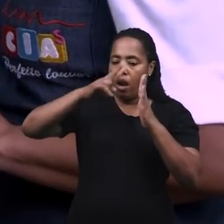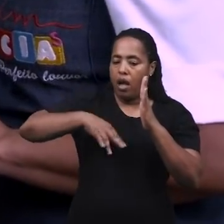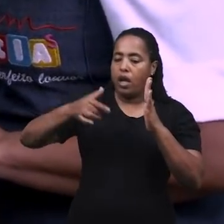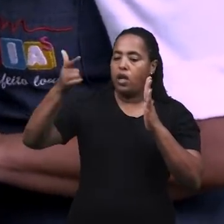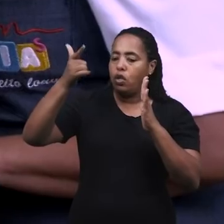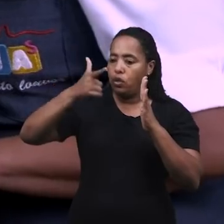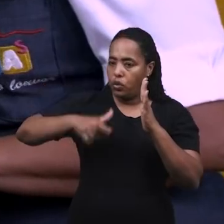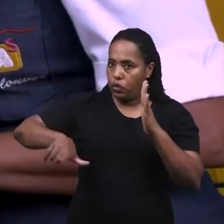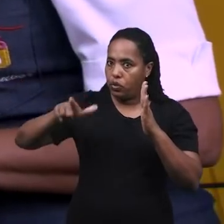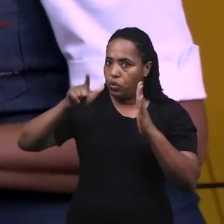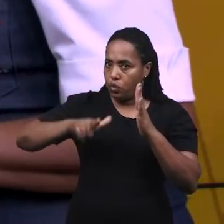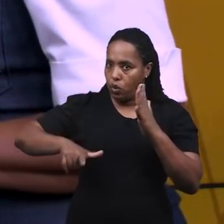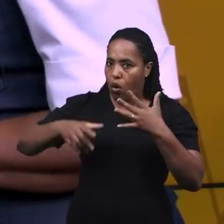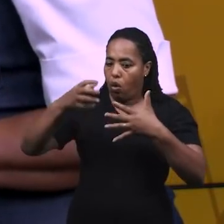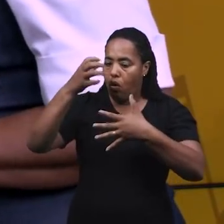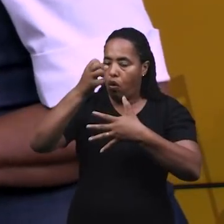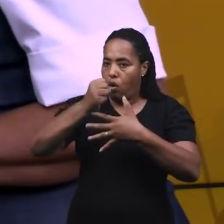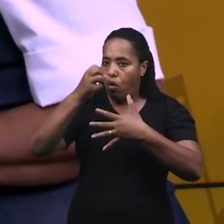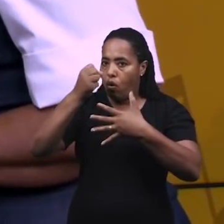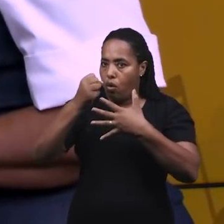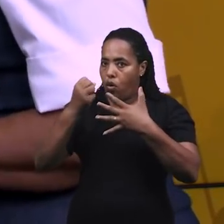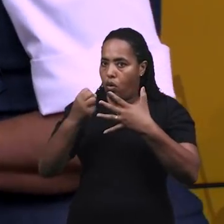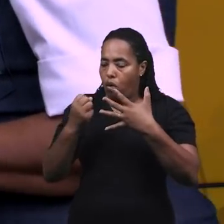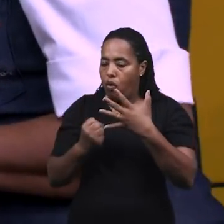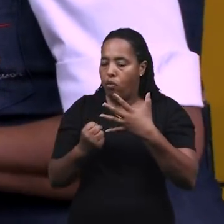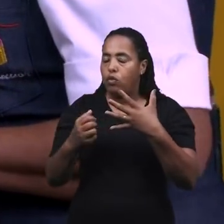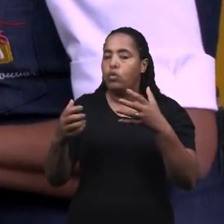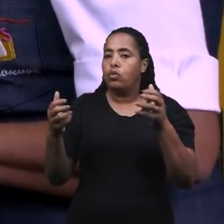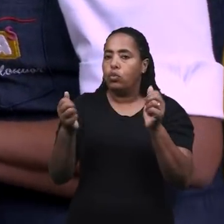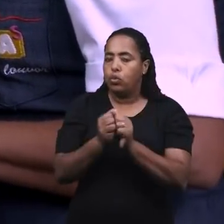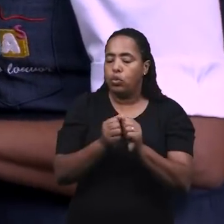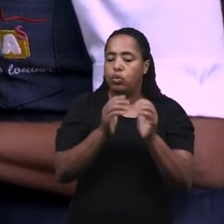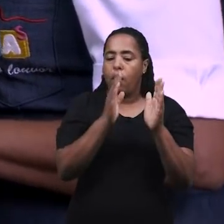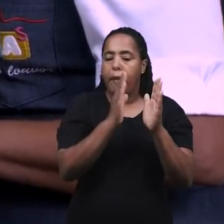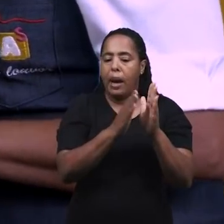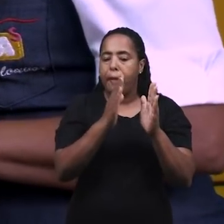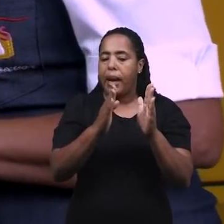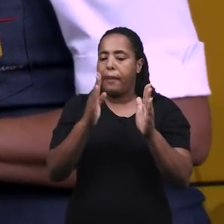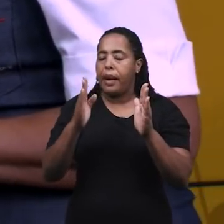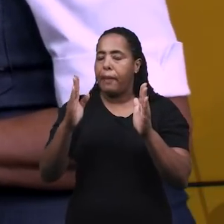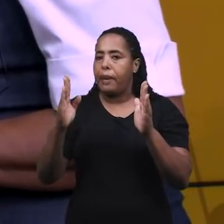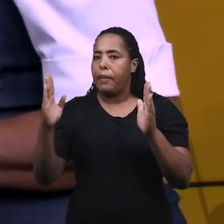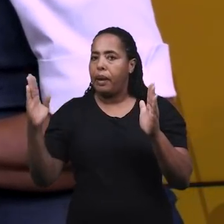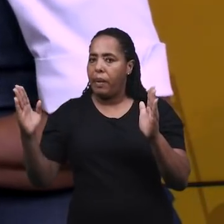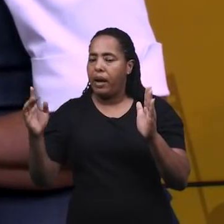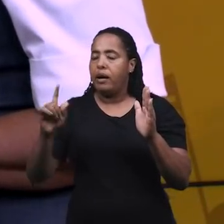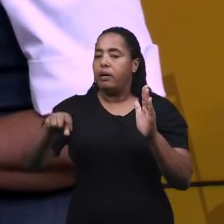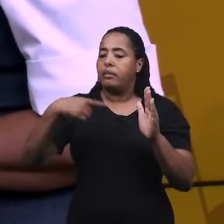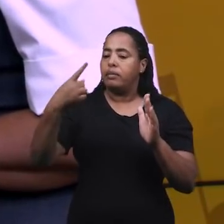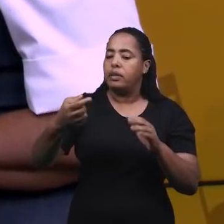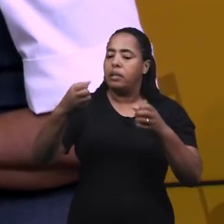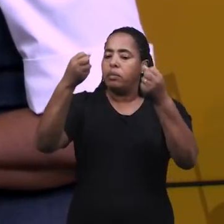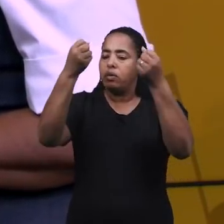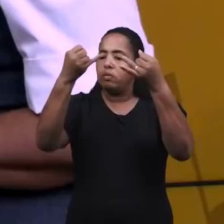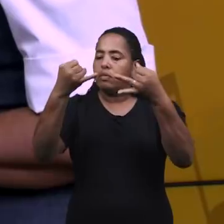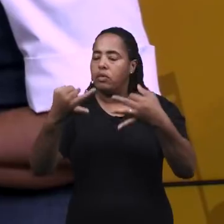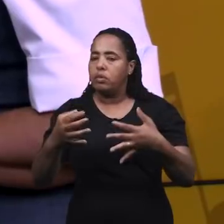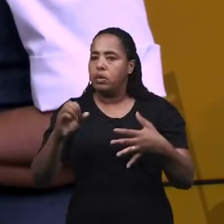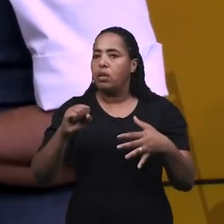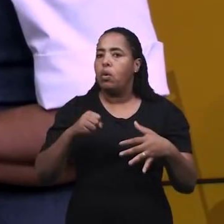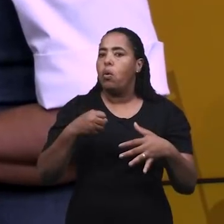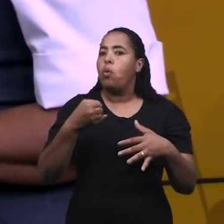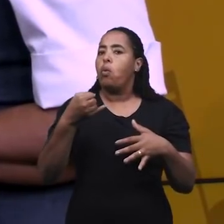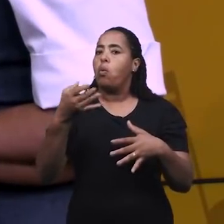novamente as notas junto com os tempos e depois vai estar explicando qual nota